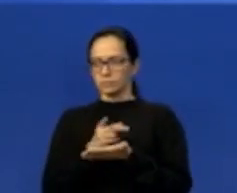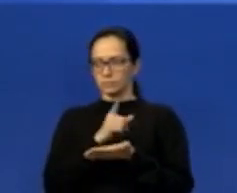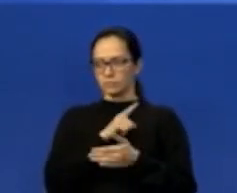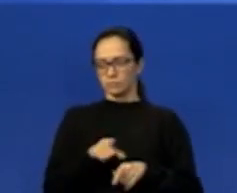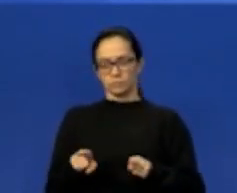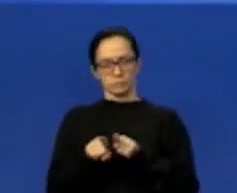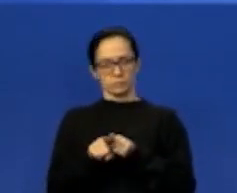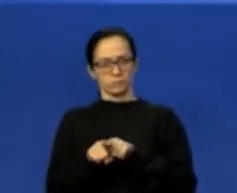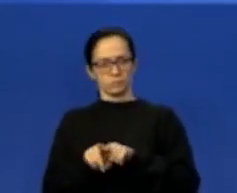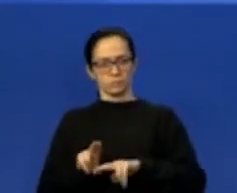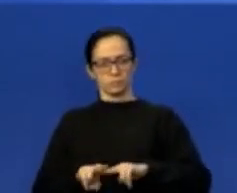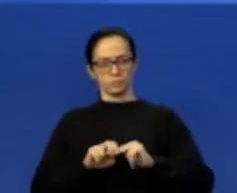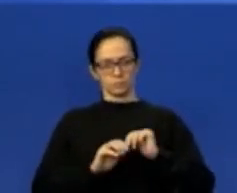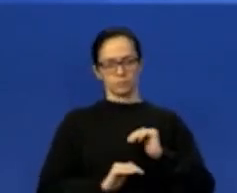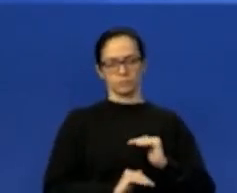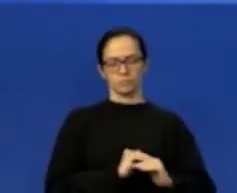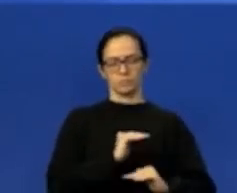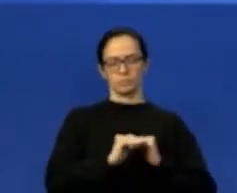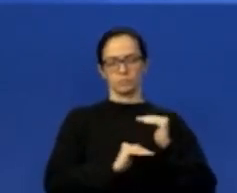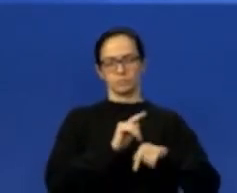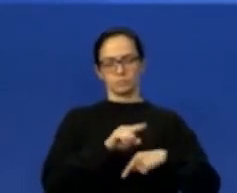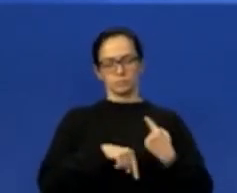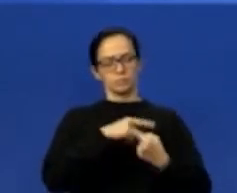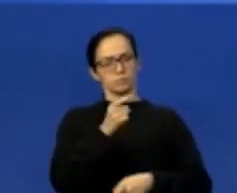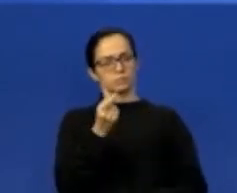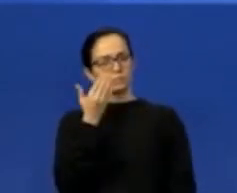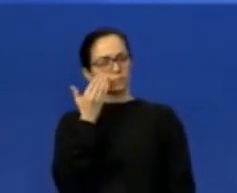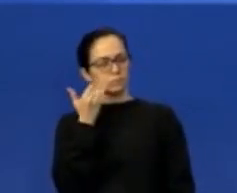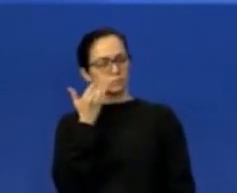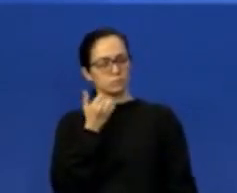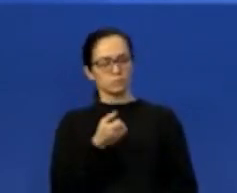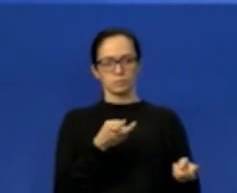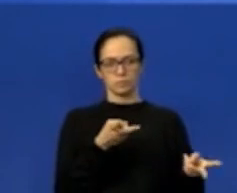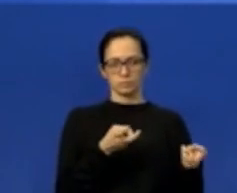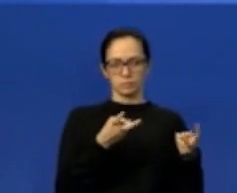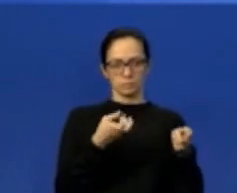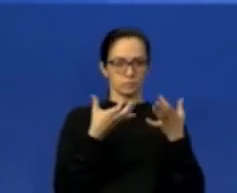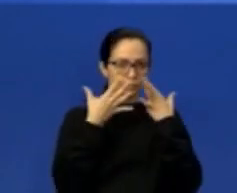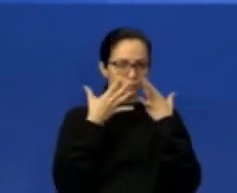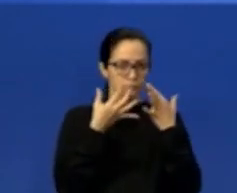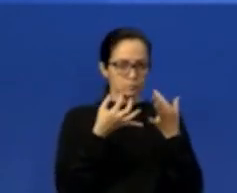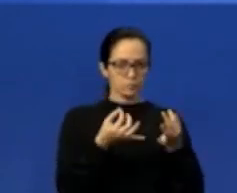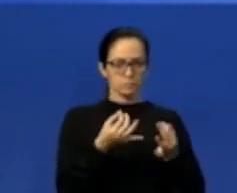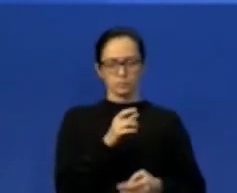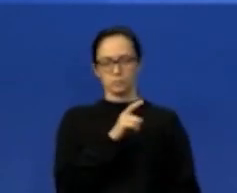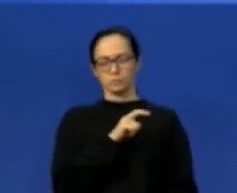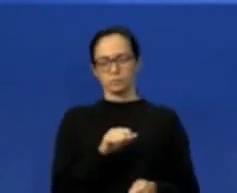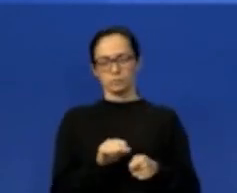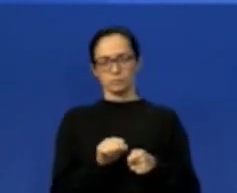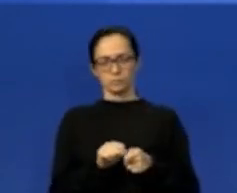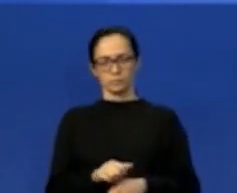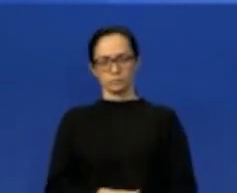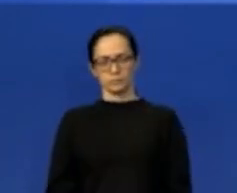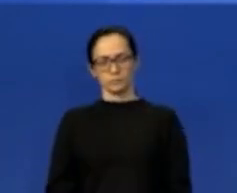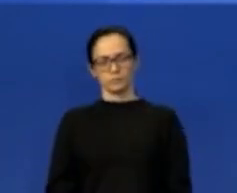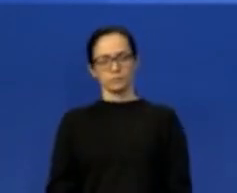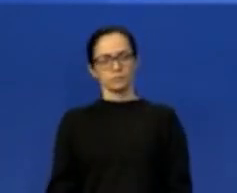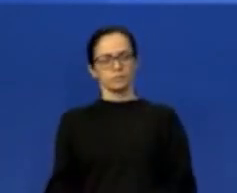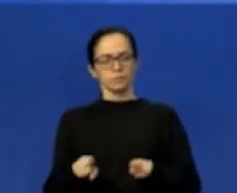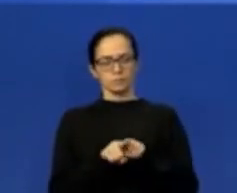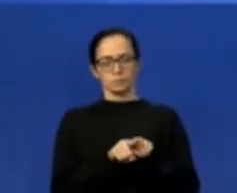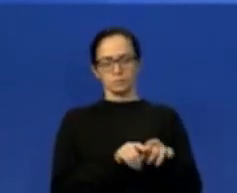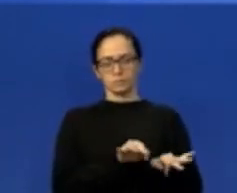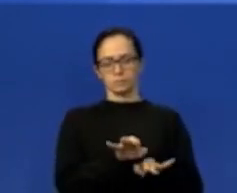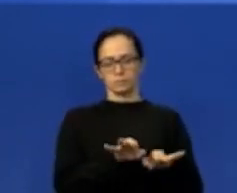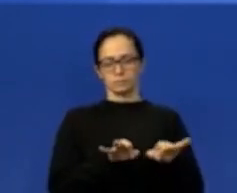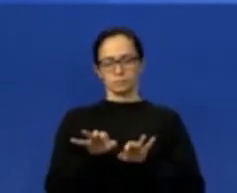Então, aumenta o seu foco visual, aumenta a sua atenção, tá? E vai restaurando, né,